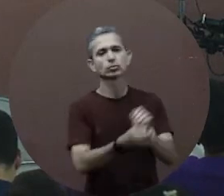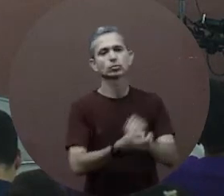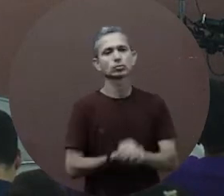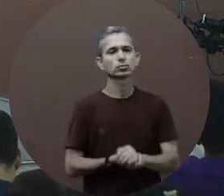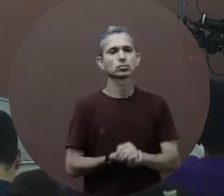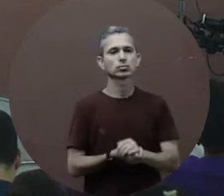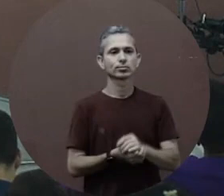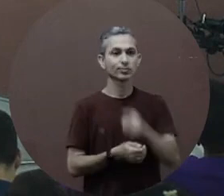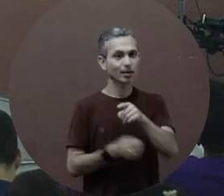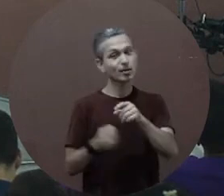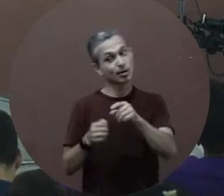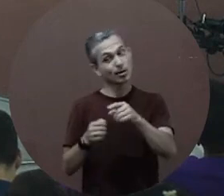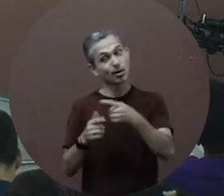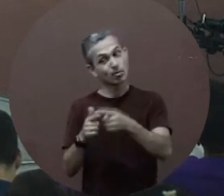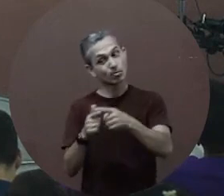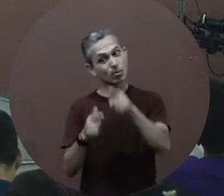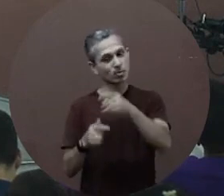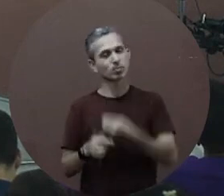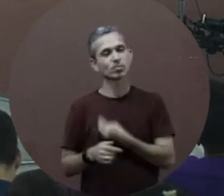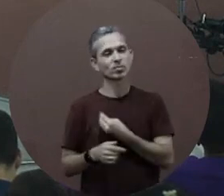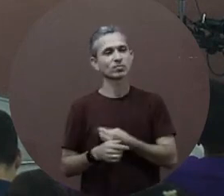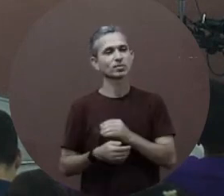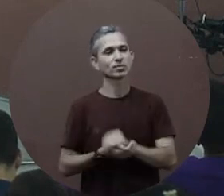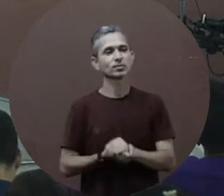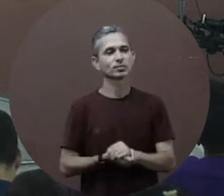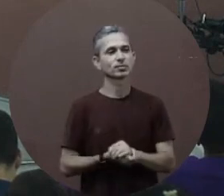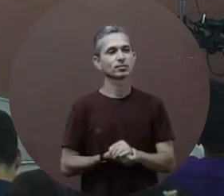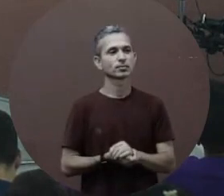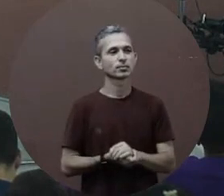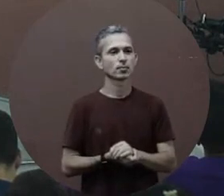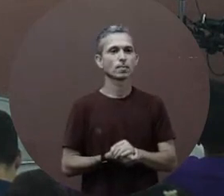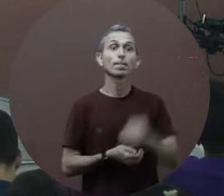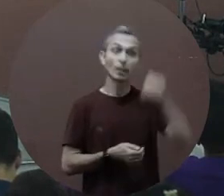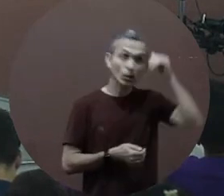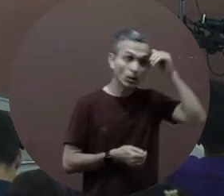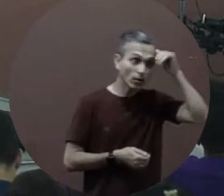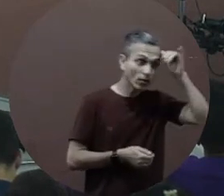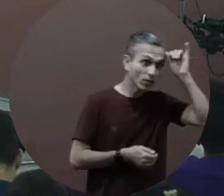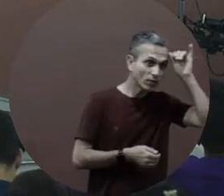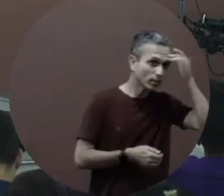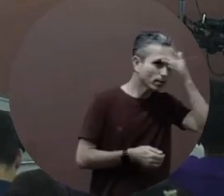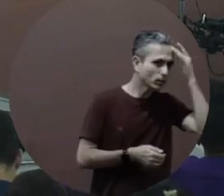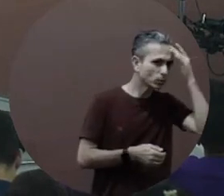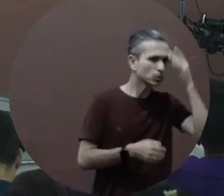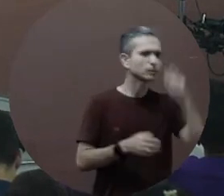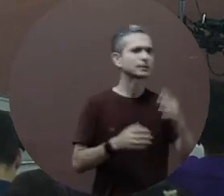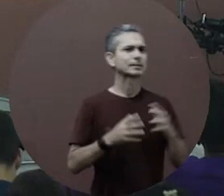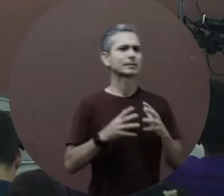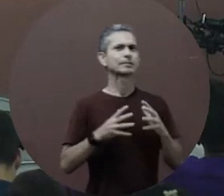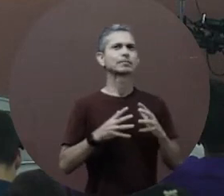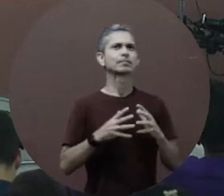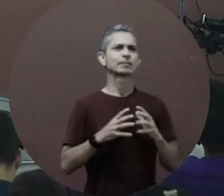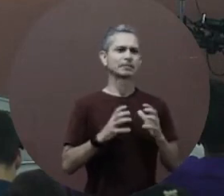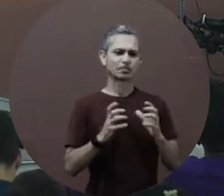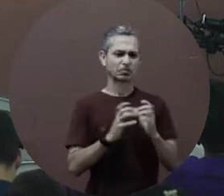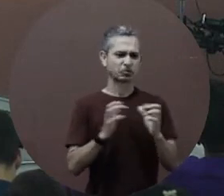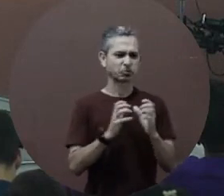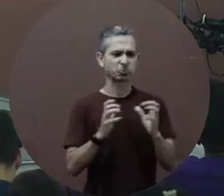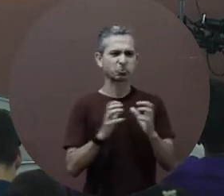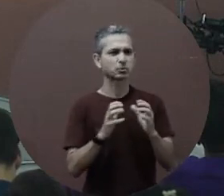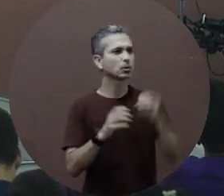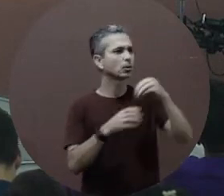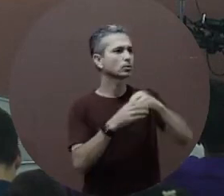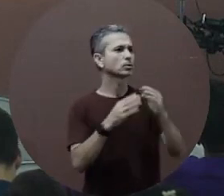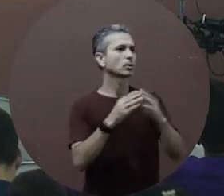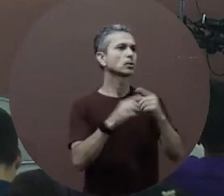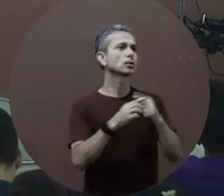condenada. Ele está dizendo, olha, evita gente confuseira dentro da igreja. Deixa eu dizer uma coisa para você, você